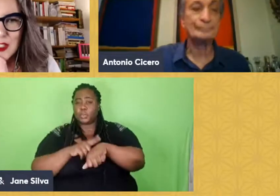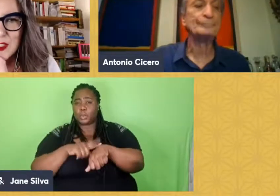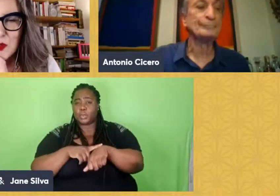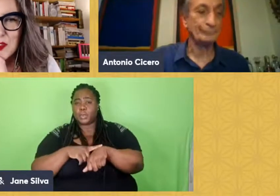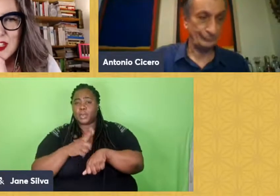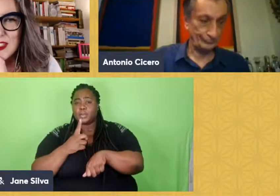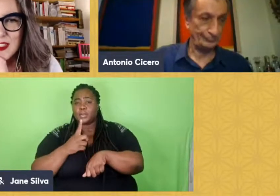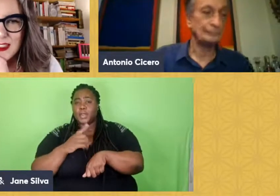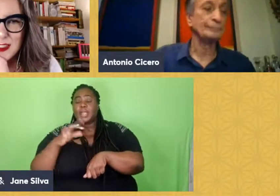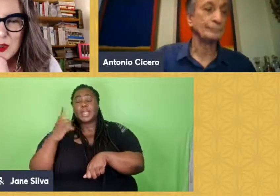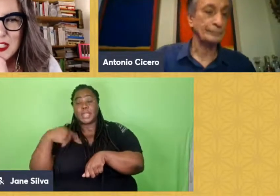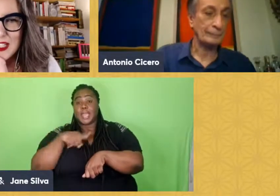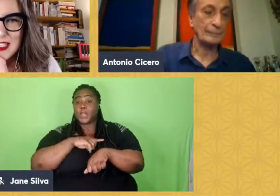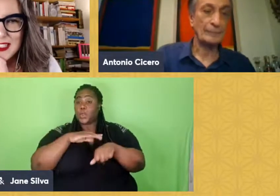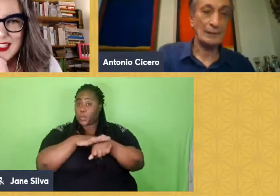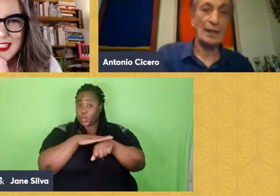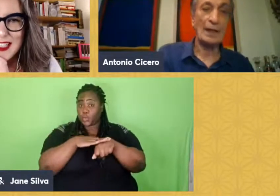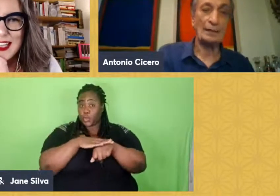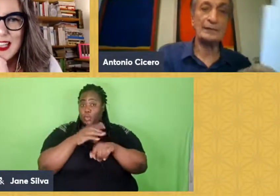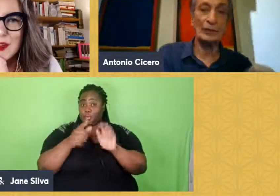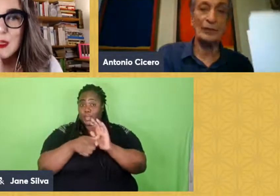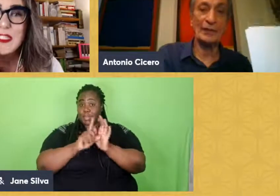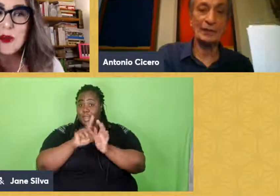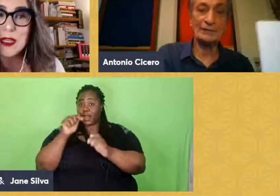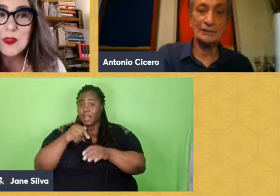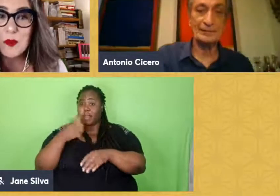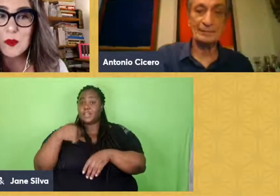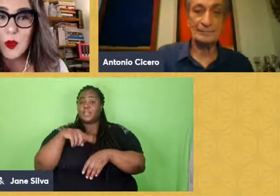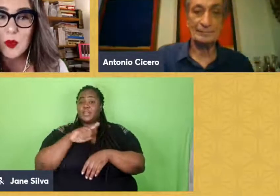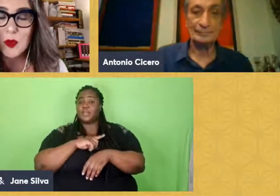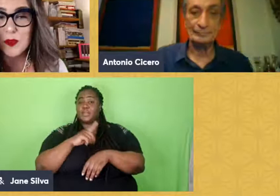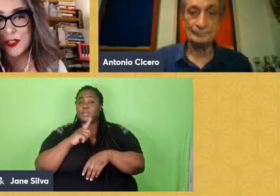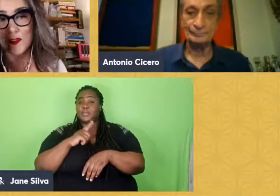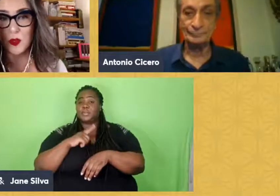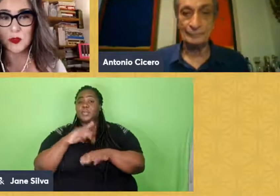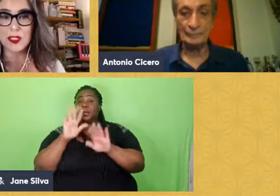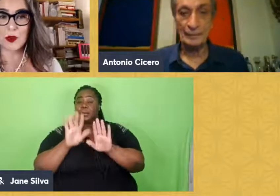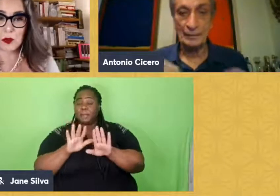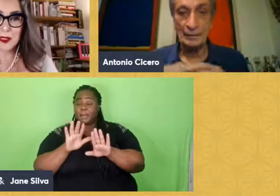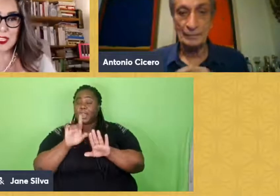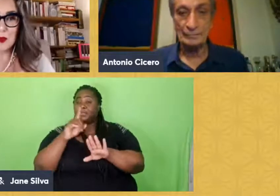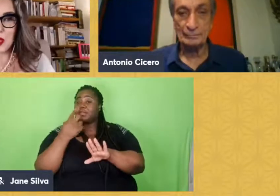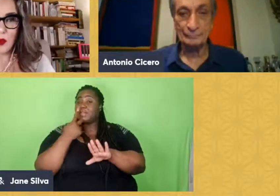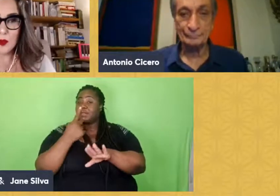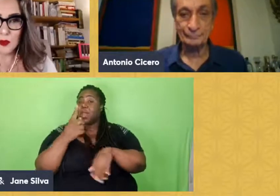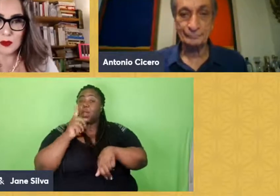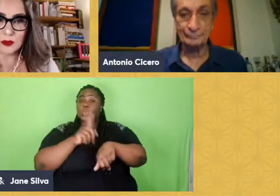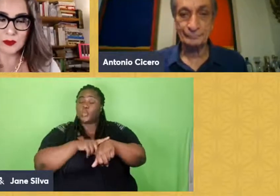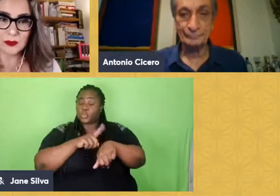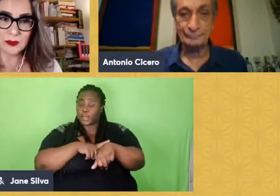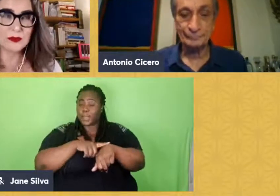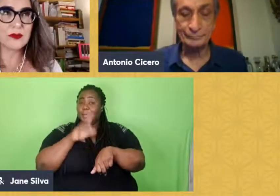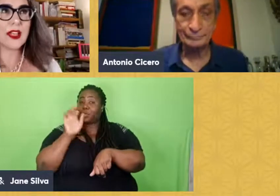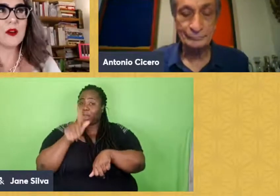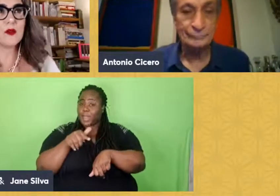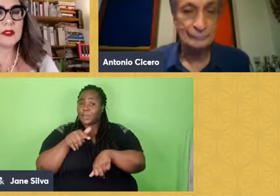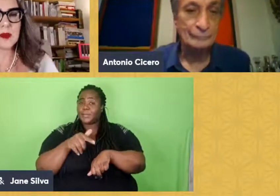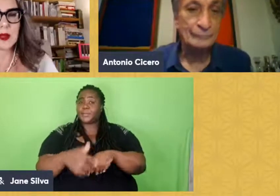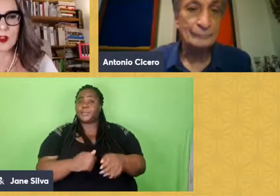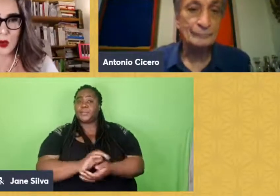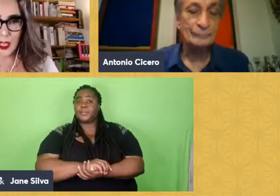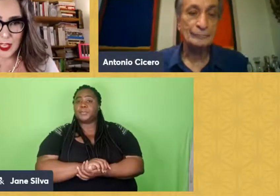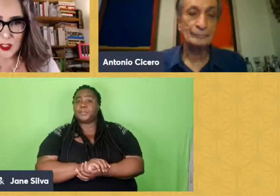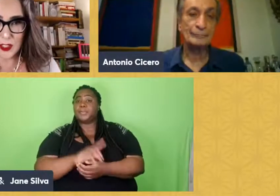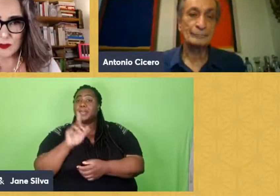Naquela nossa conversa anterior a essa aqui. anterior a Mas esta. um pouco, você falou que o tempo é um